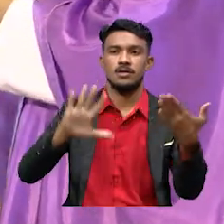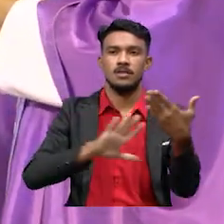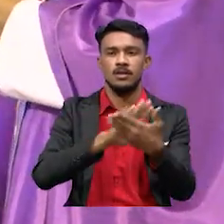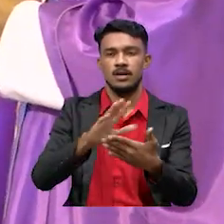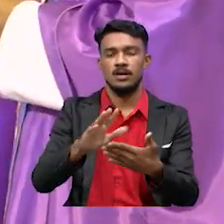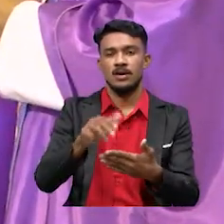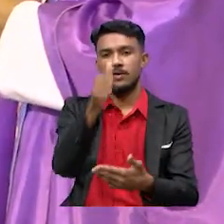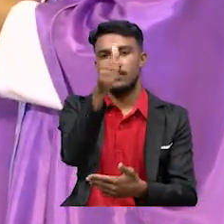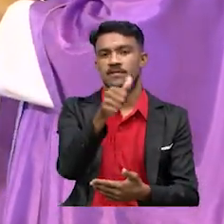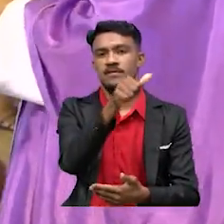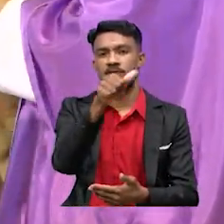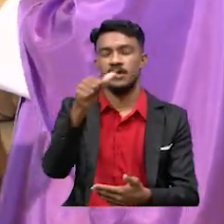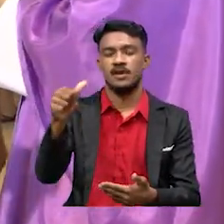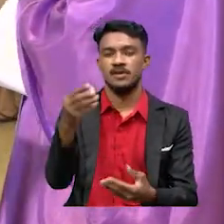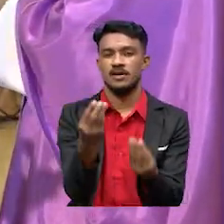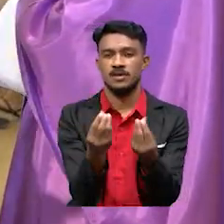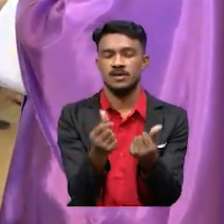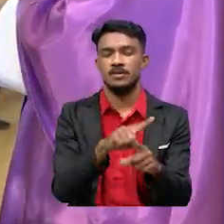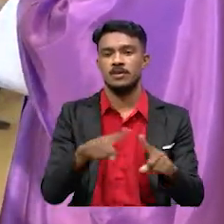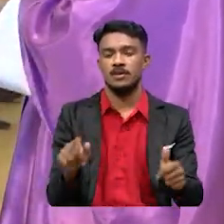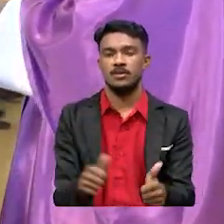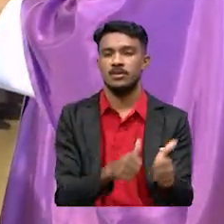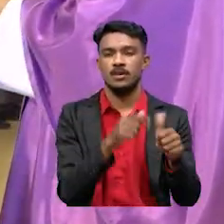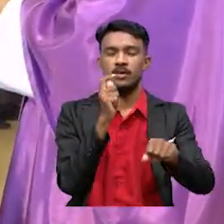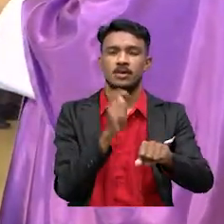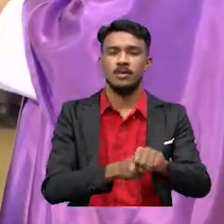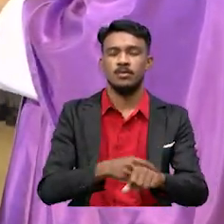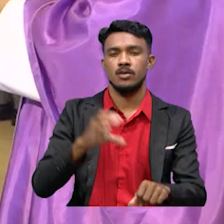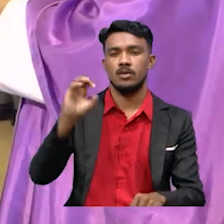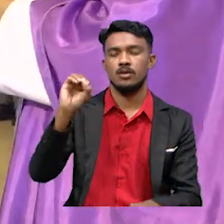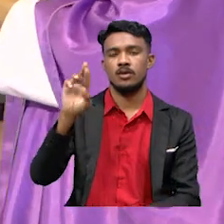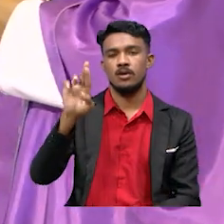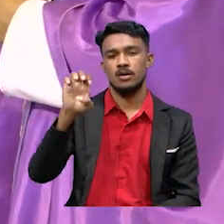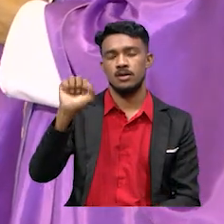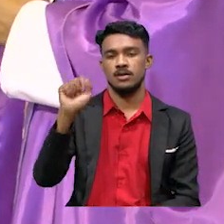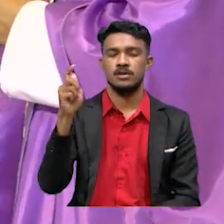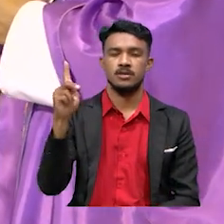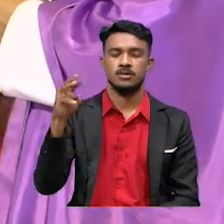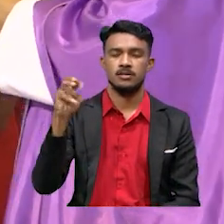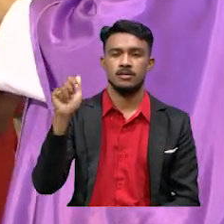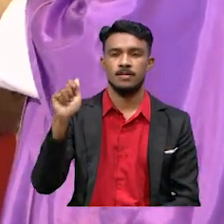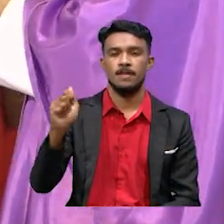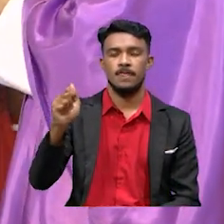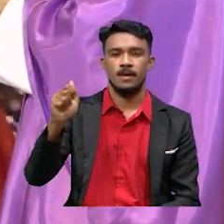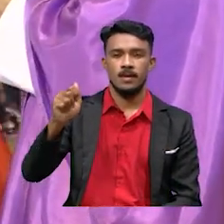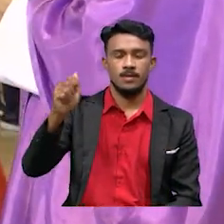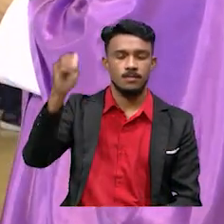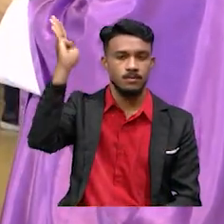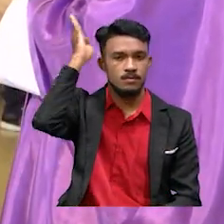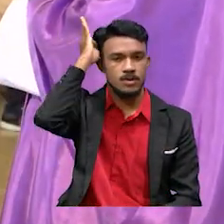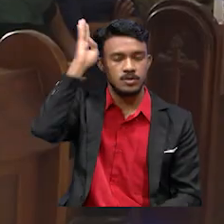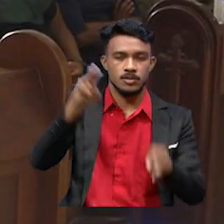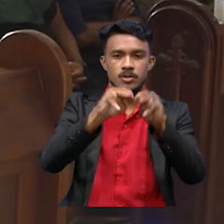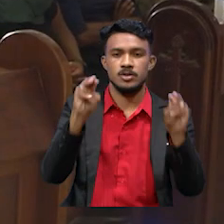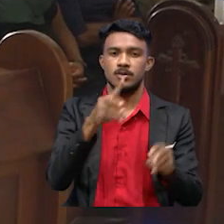Cinzas makloron dahulu katu tama ba tempo karesma. Arcebispo Metropolitana Dili, Dom Virgílio do Carmo da Silva SDP, husu